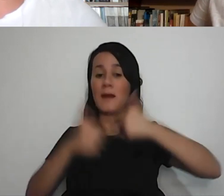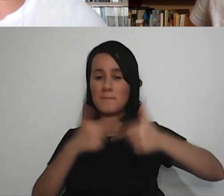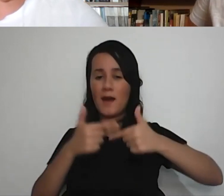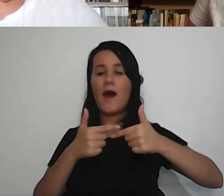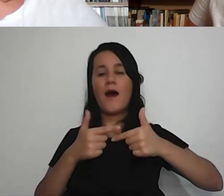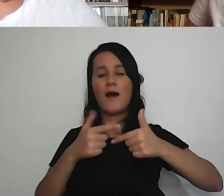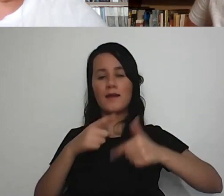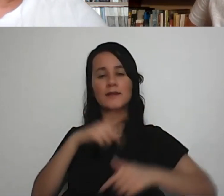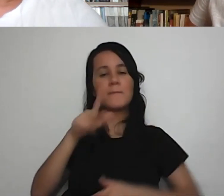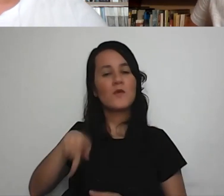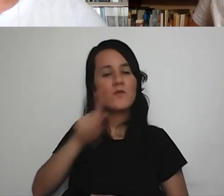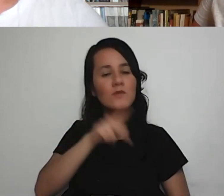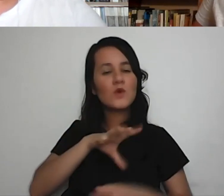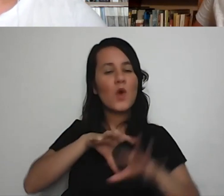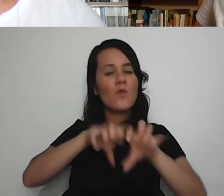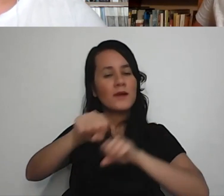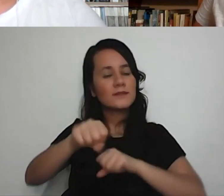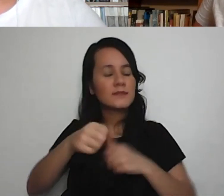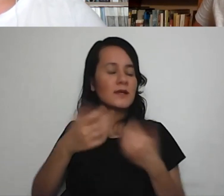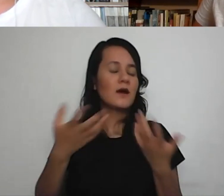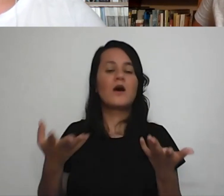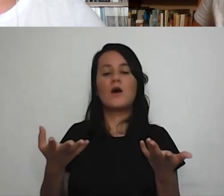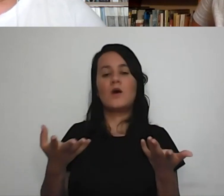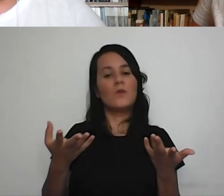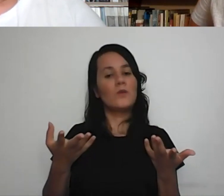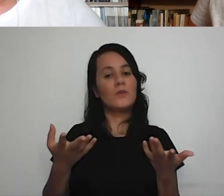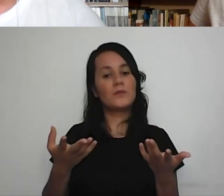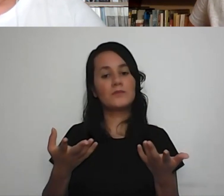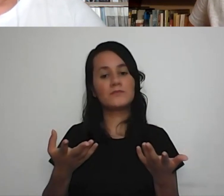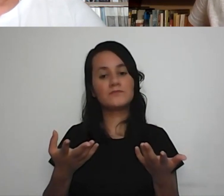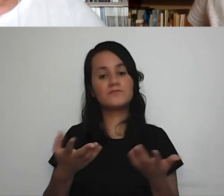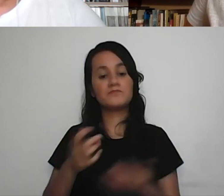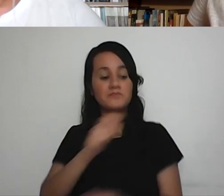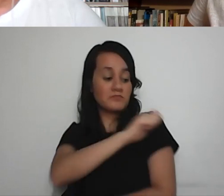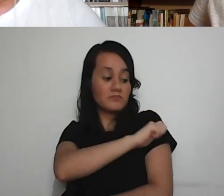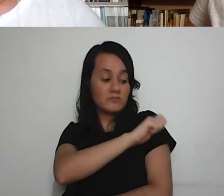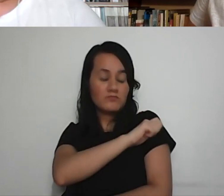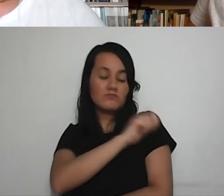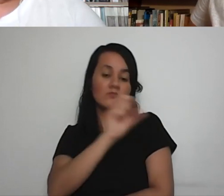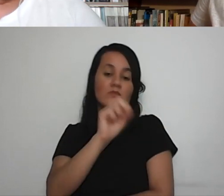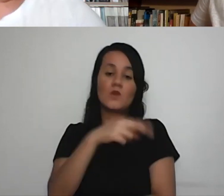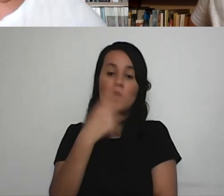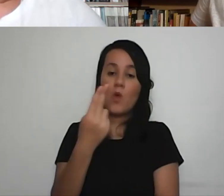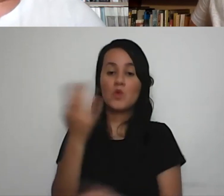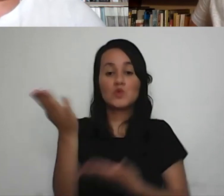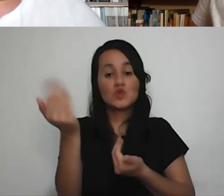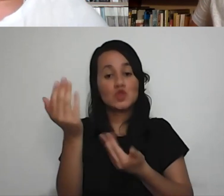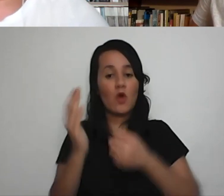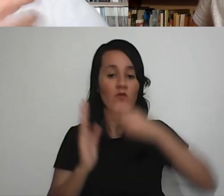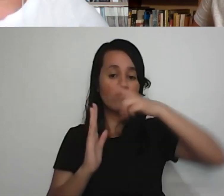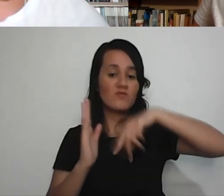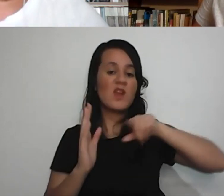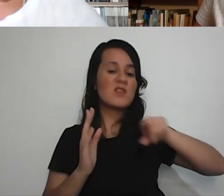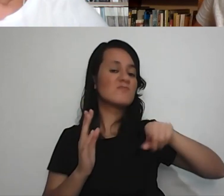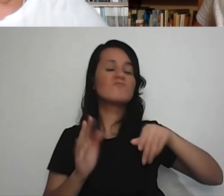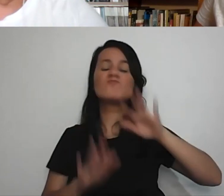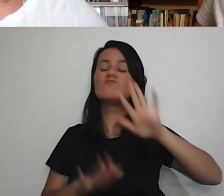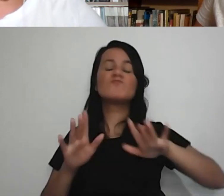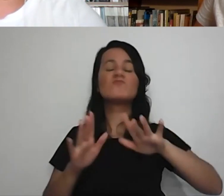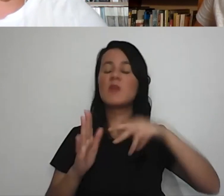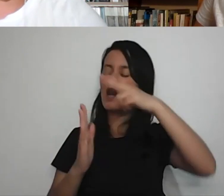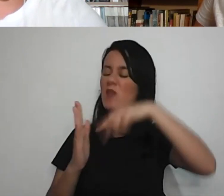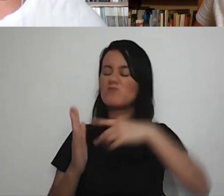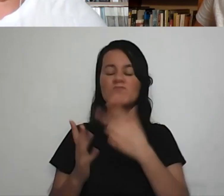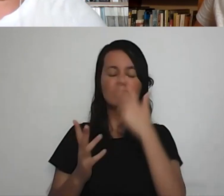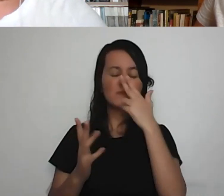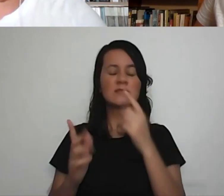com professores, né? É de que o aluno ou o jovem leitor, ele nem se identifica com os livros que